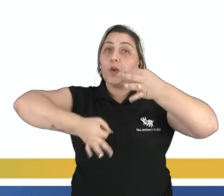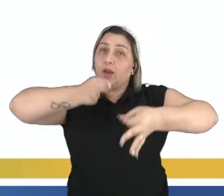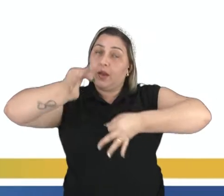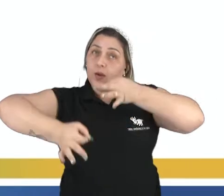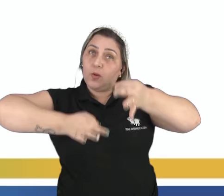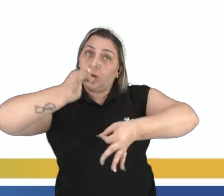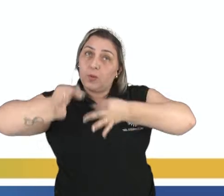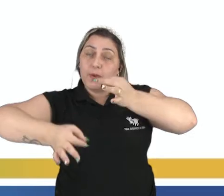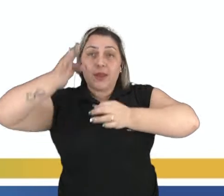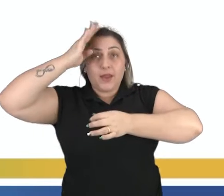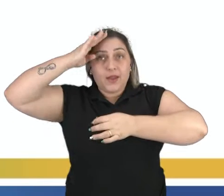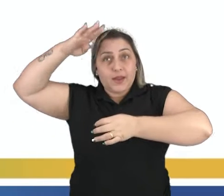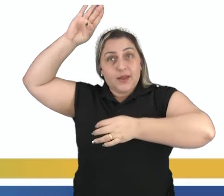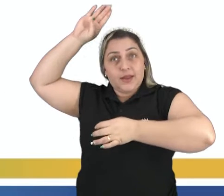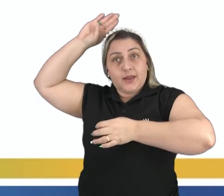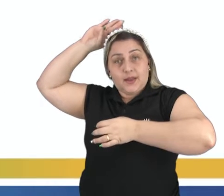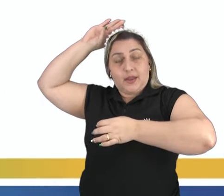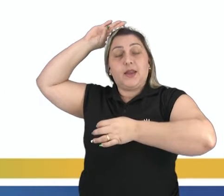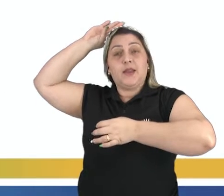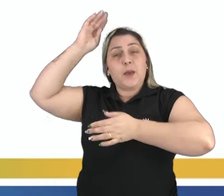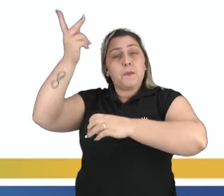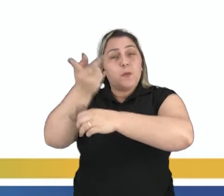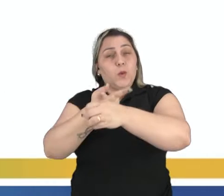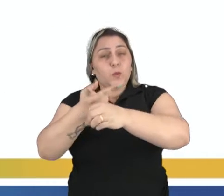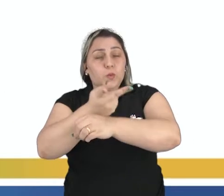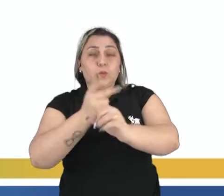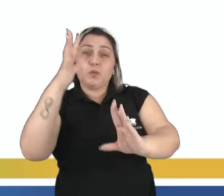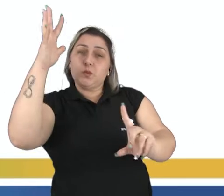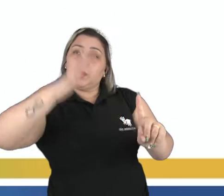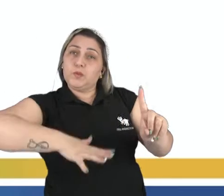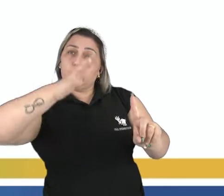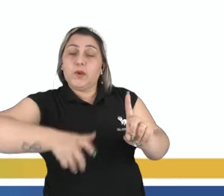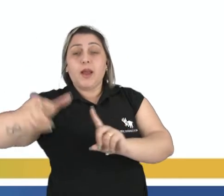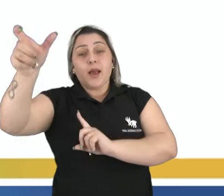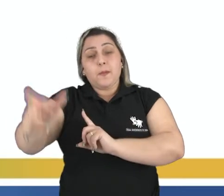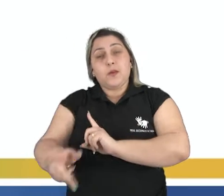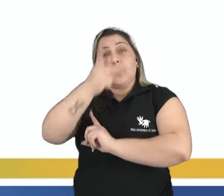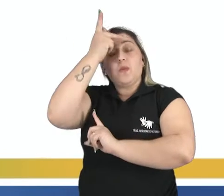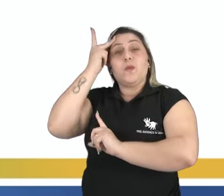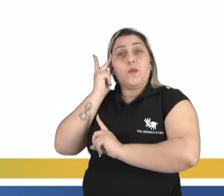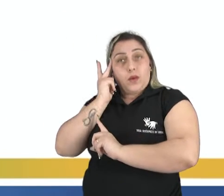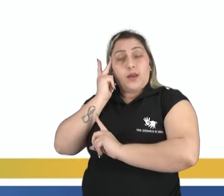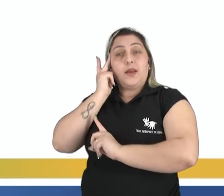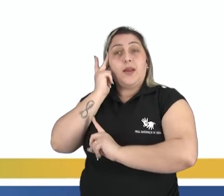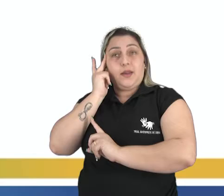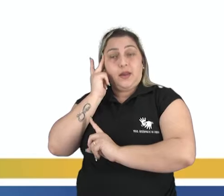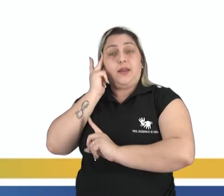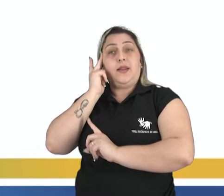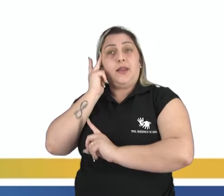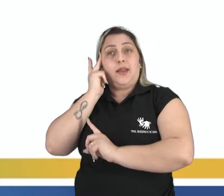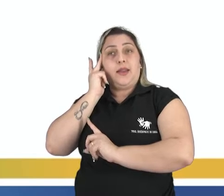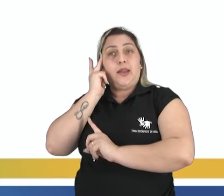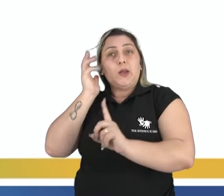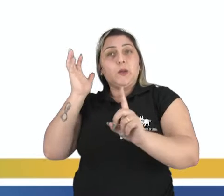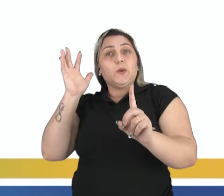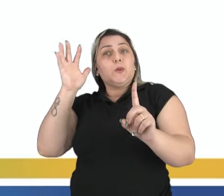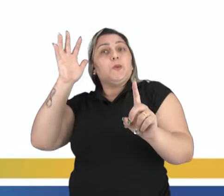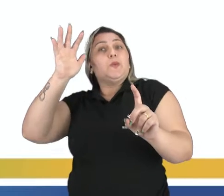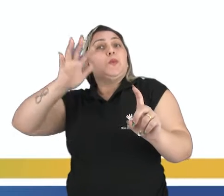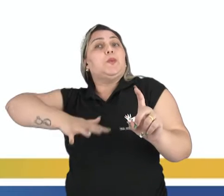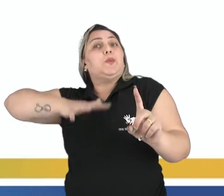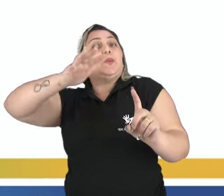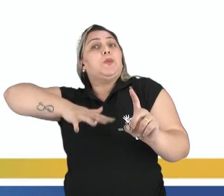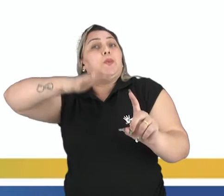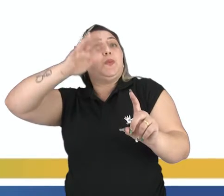a tese defendida, procura influenciar o leitor, convencendo-o da sua posição. Então, textos de